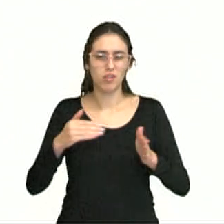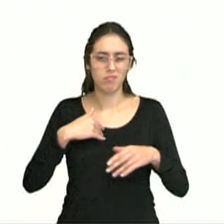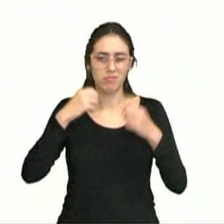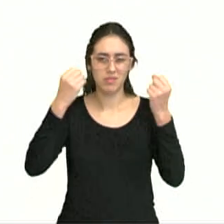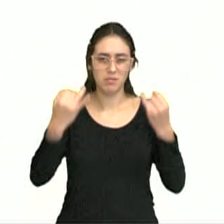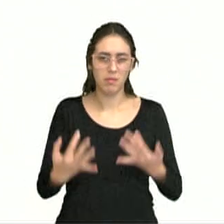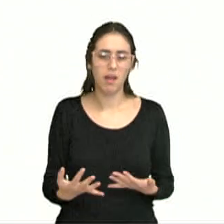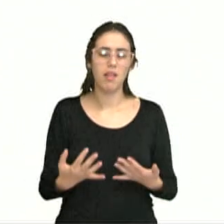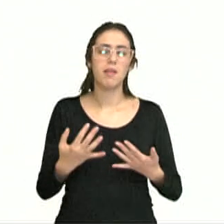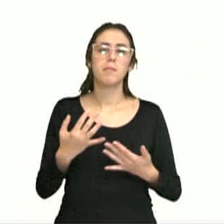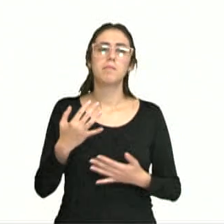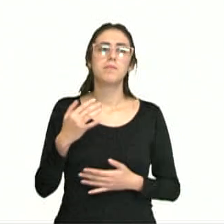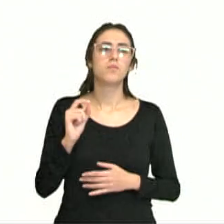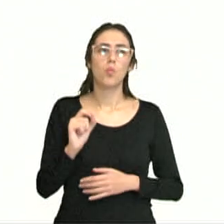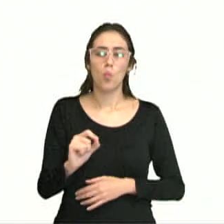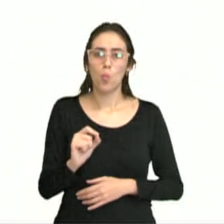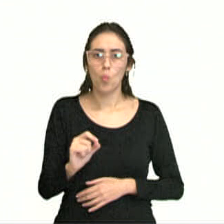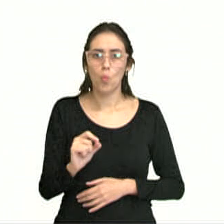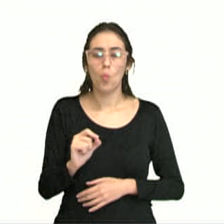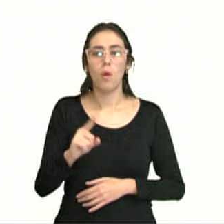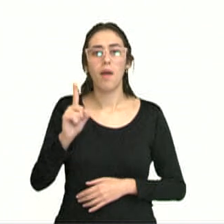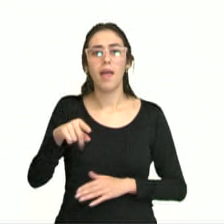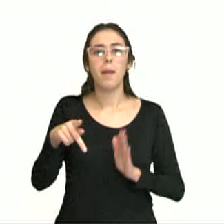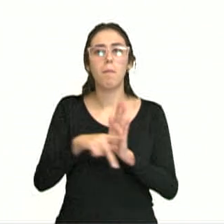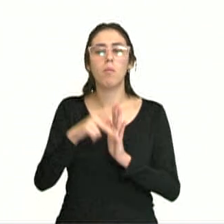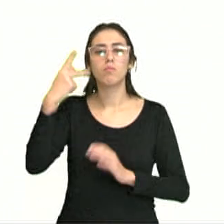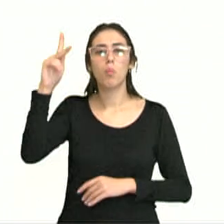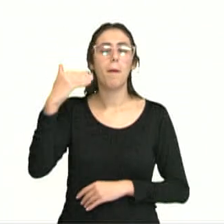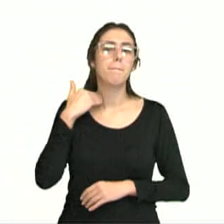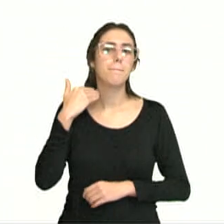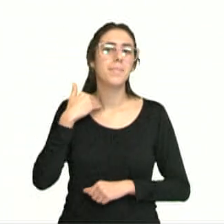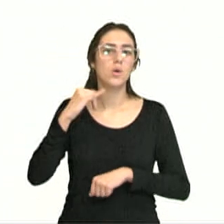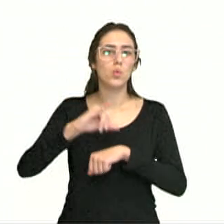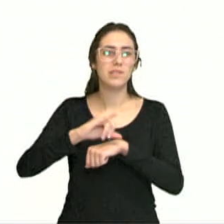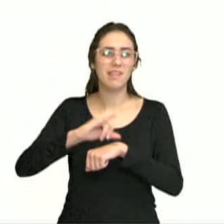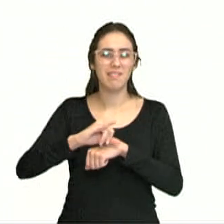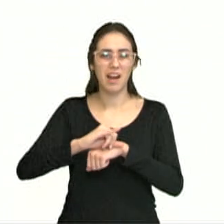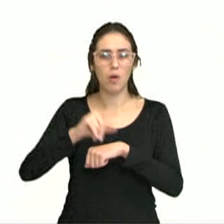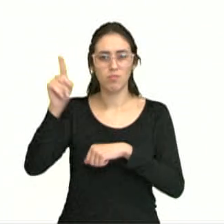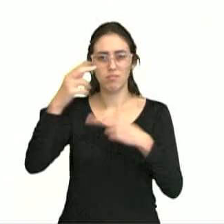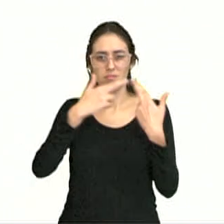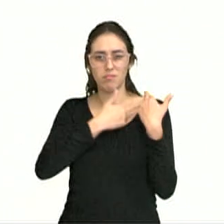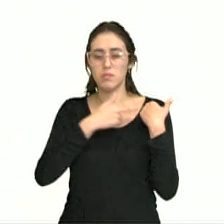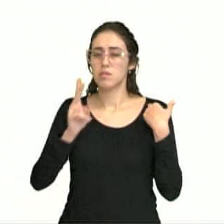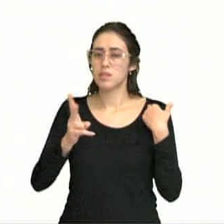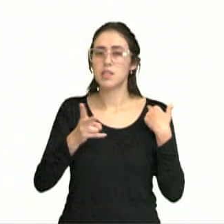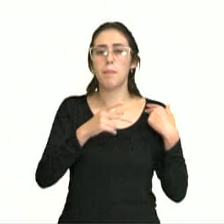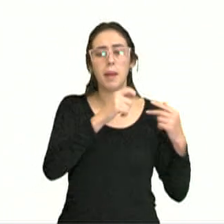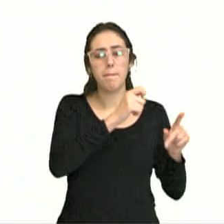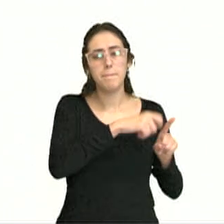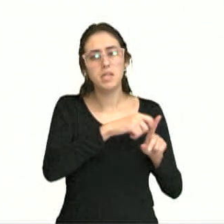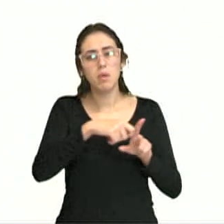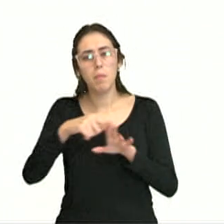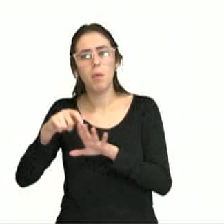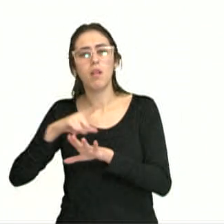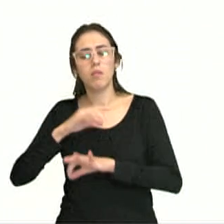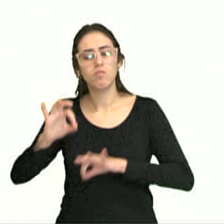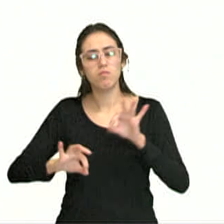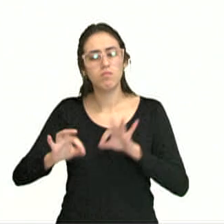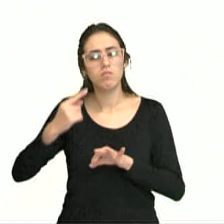é determinada por um conselho do Banco Central chamado Copom e mês a mês eles definem essa taxa